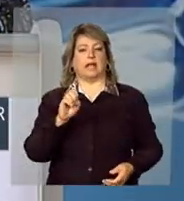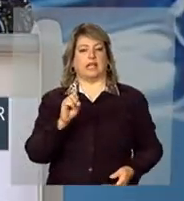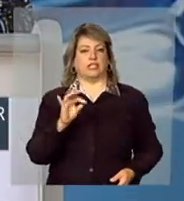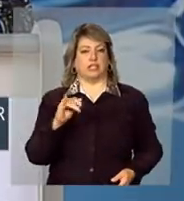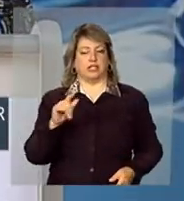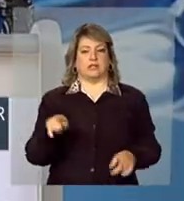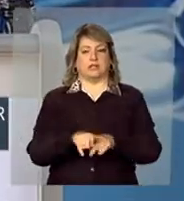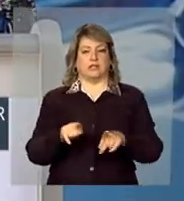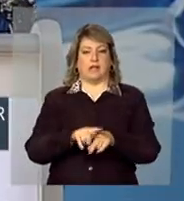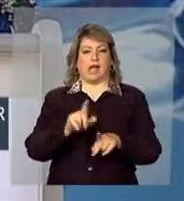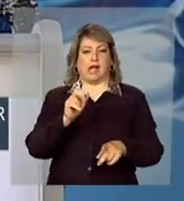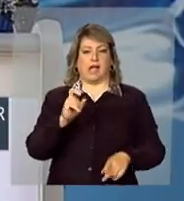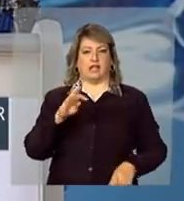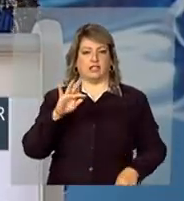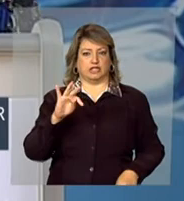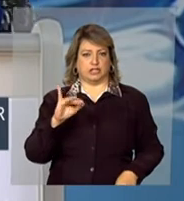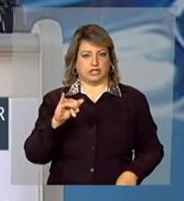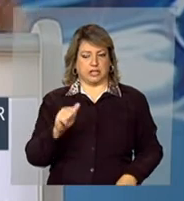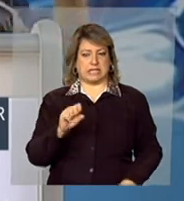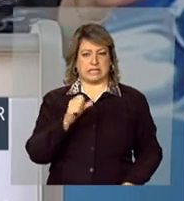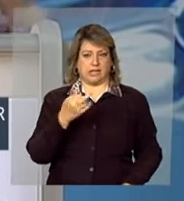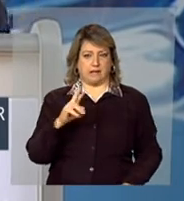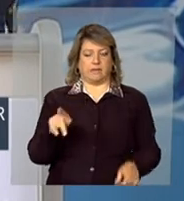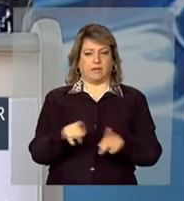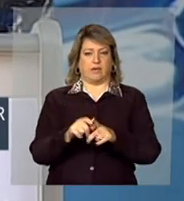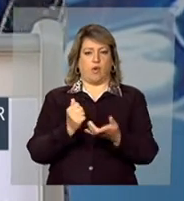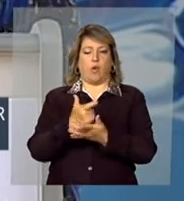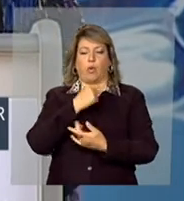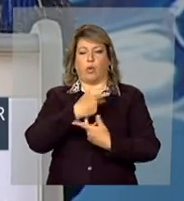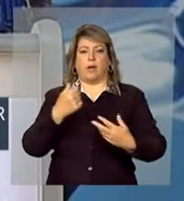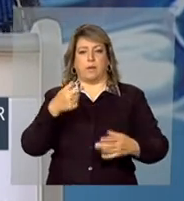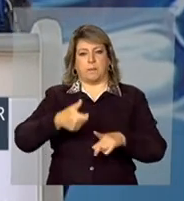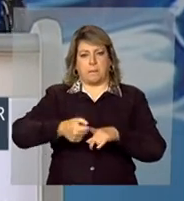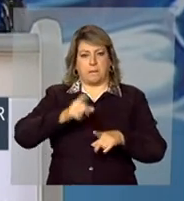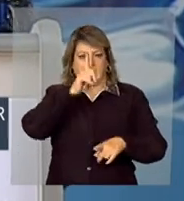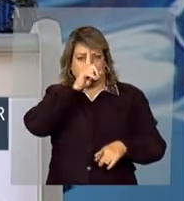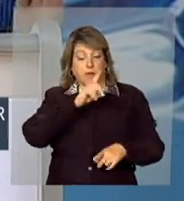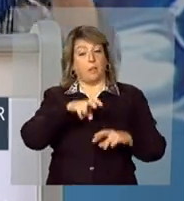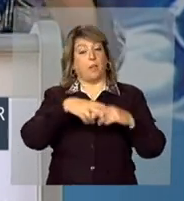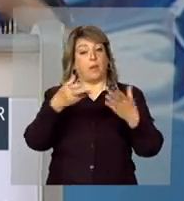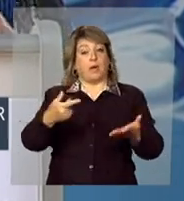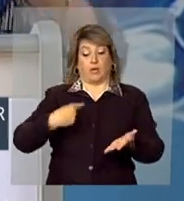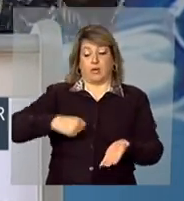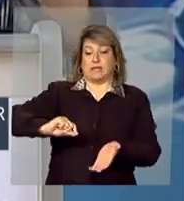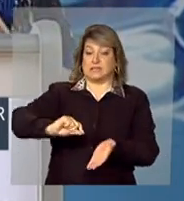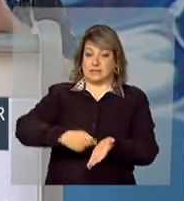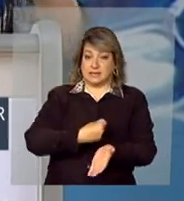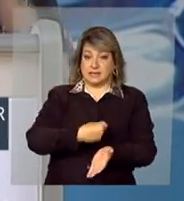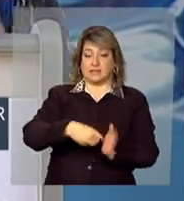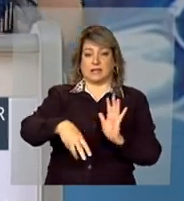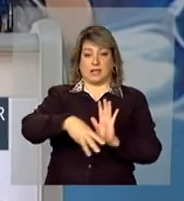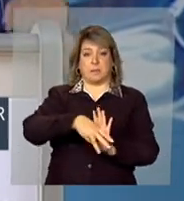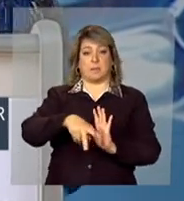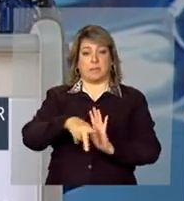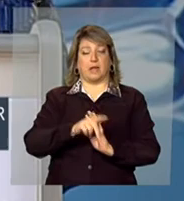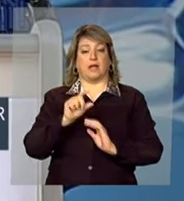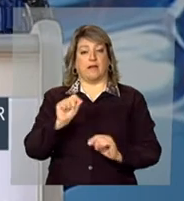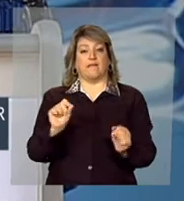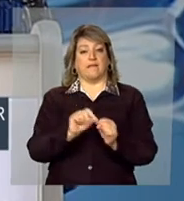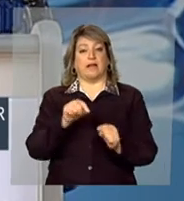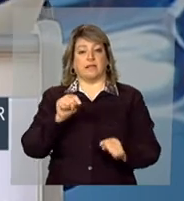safra e comprar milho. E por isso eu assinei a medida provisória que faz isso valer a partir de